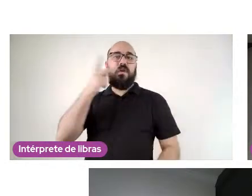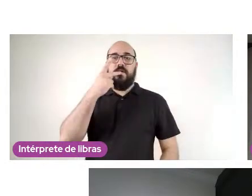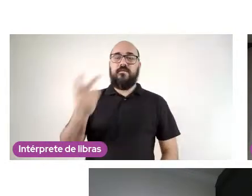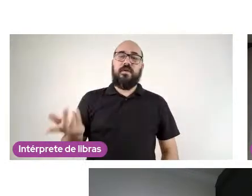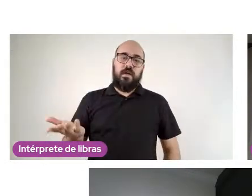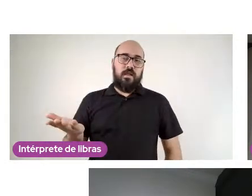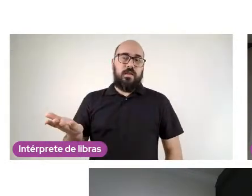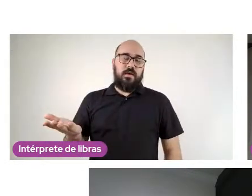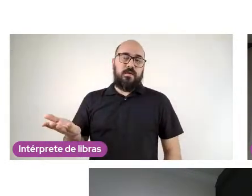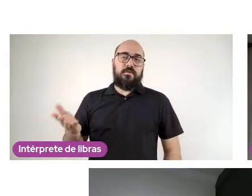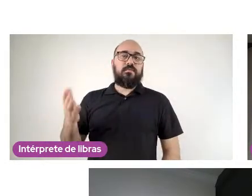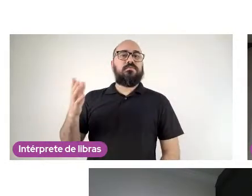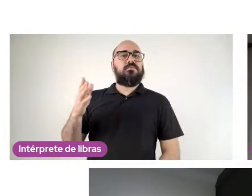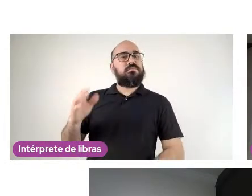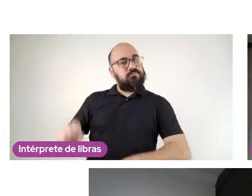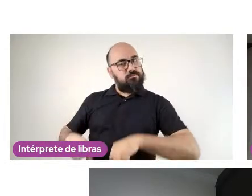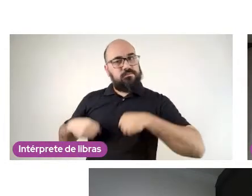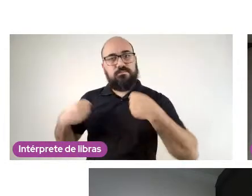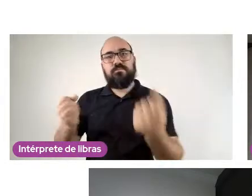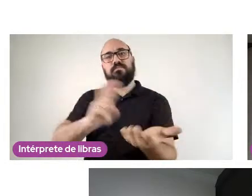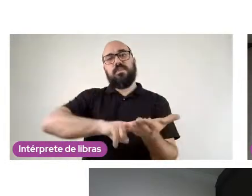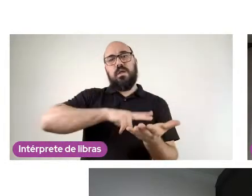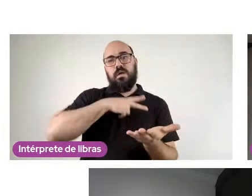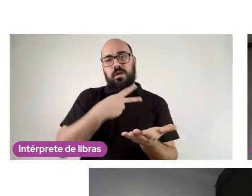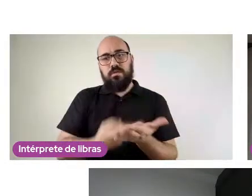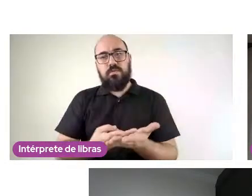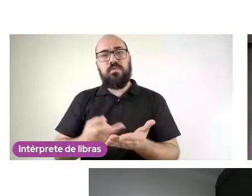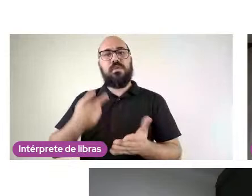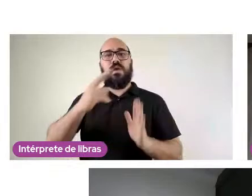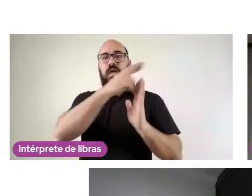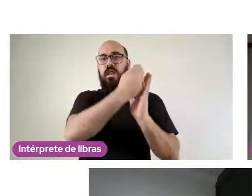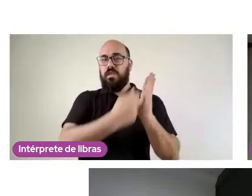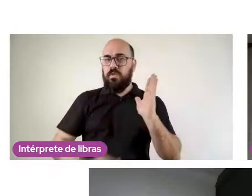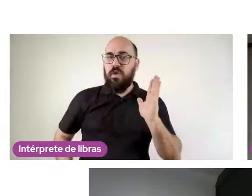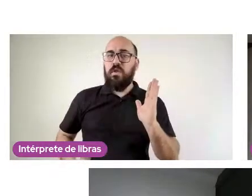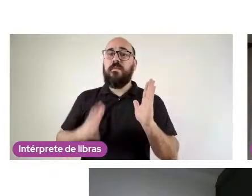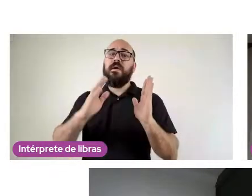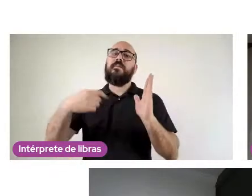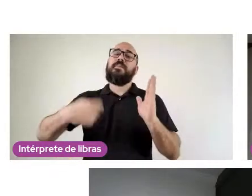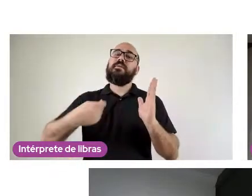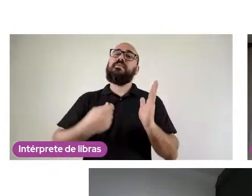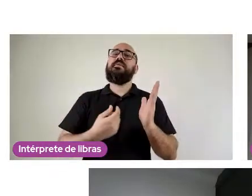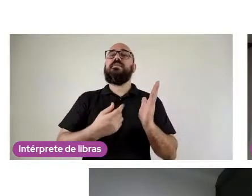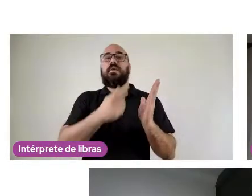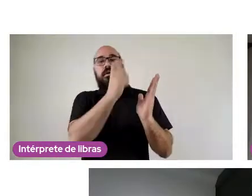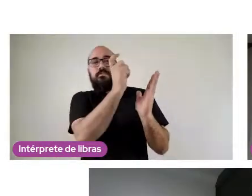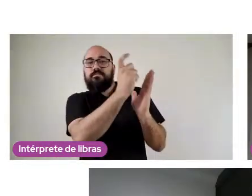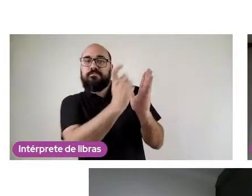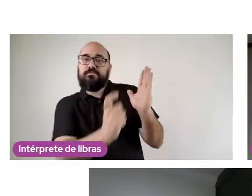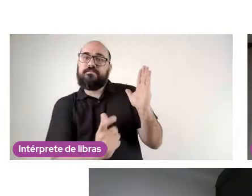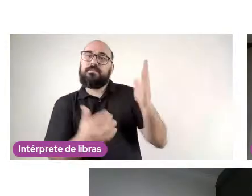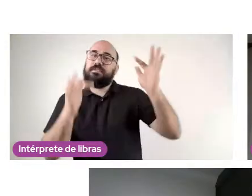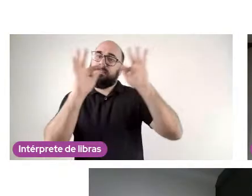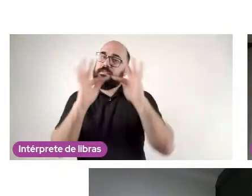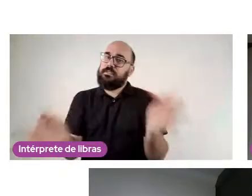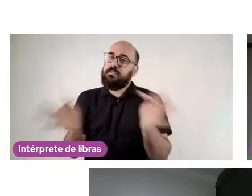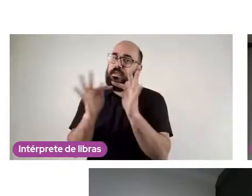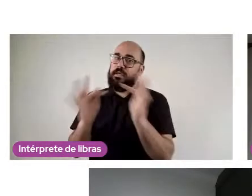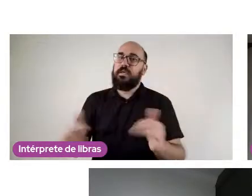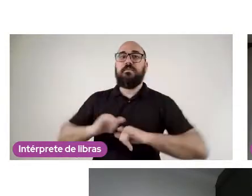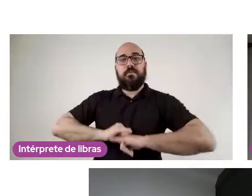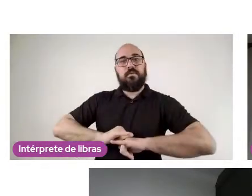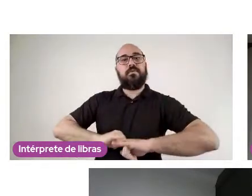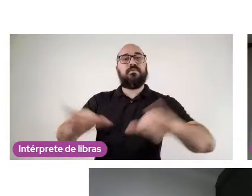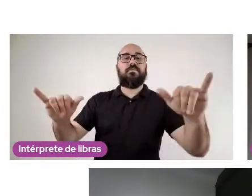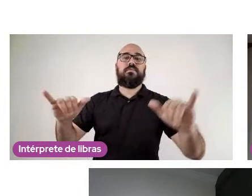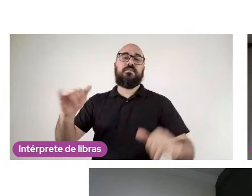fez esse esforço de traduzir o relatório, mas tem que ter mais conversas. E essa participação aí